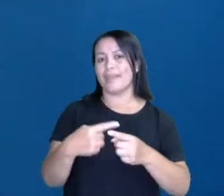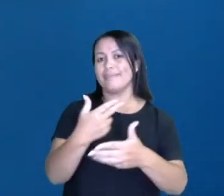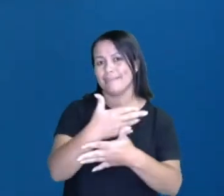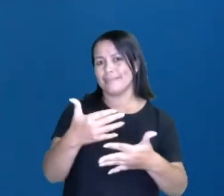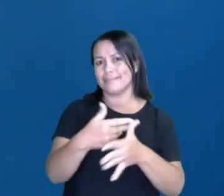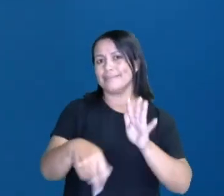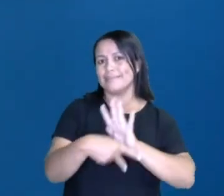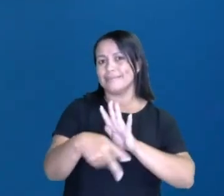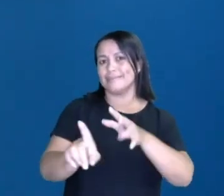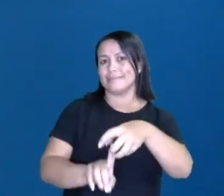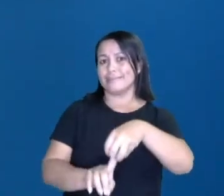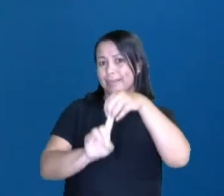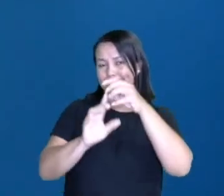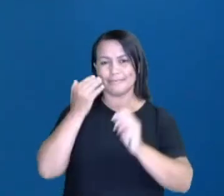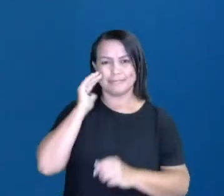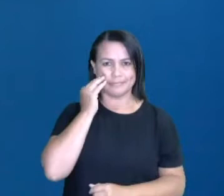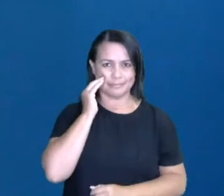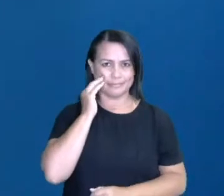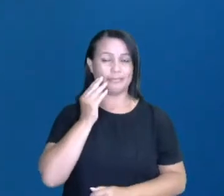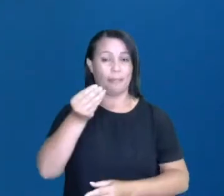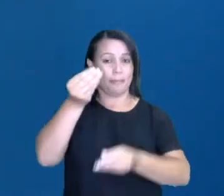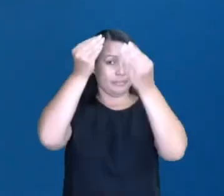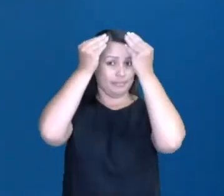gente? Decorem aí.